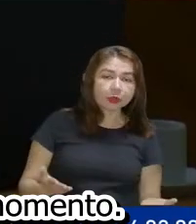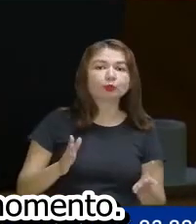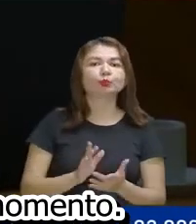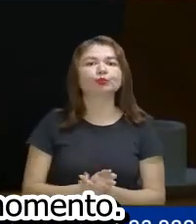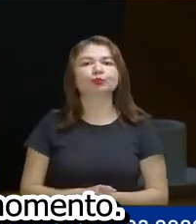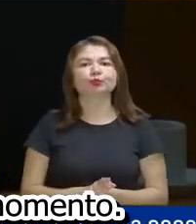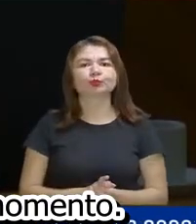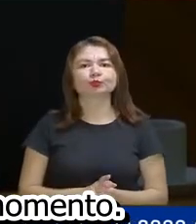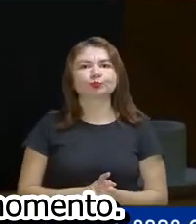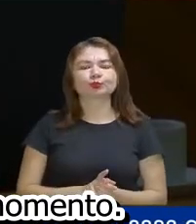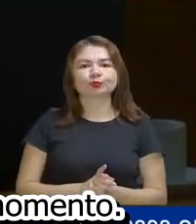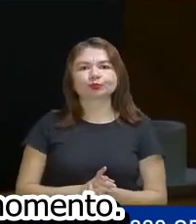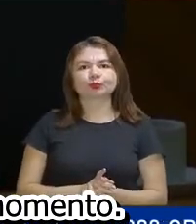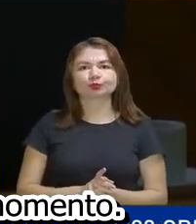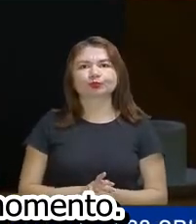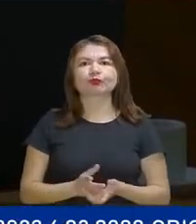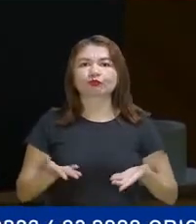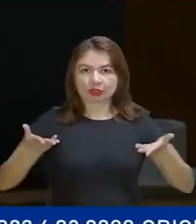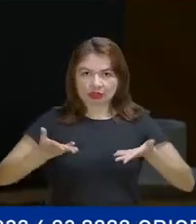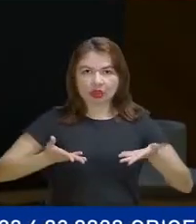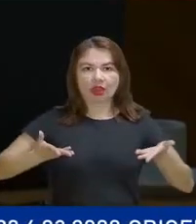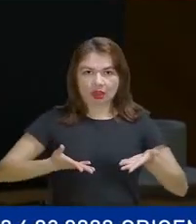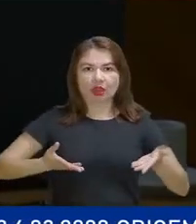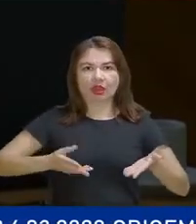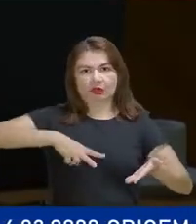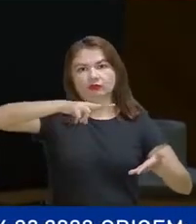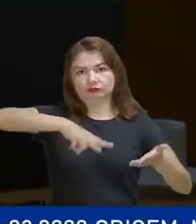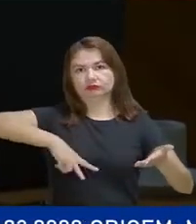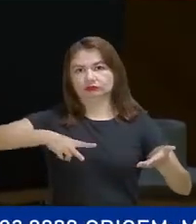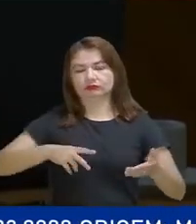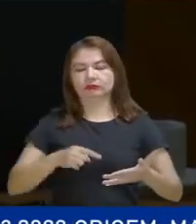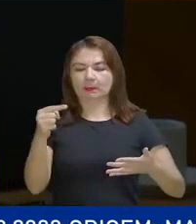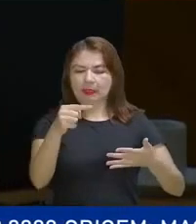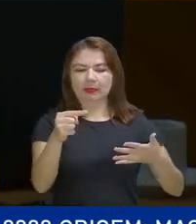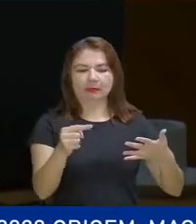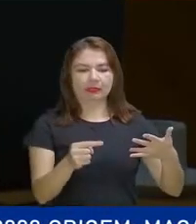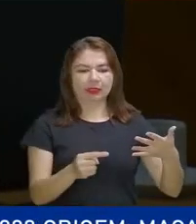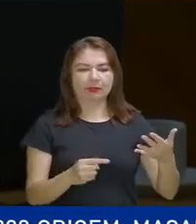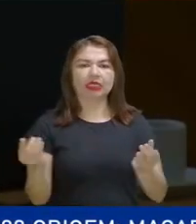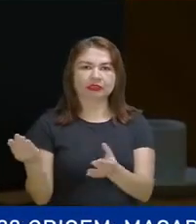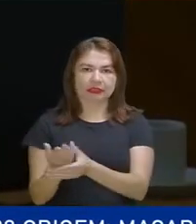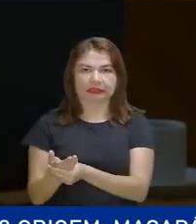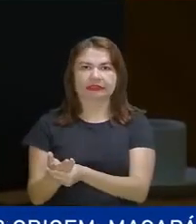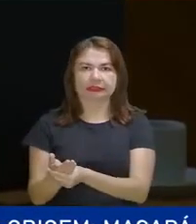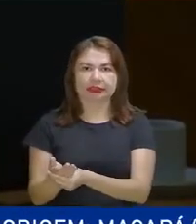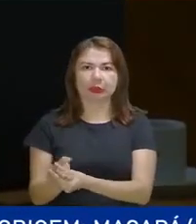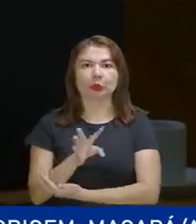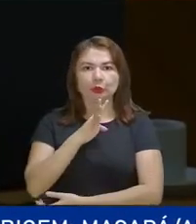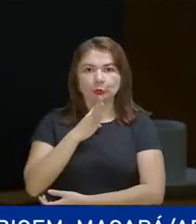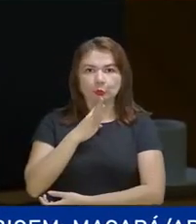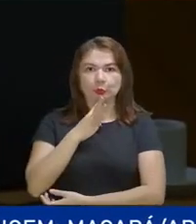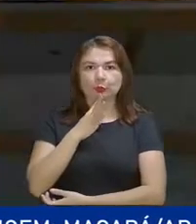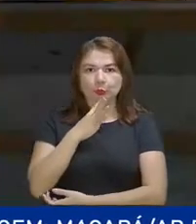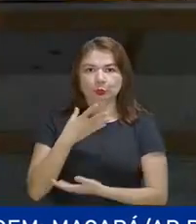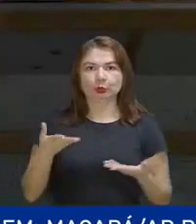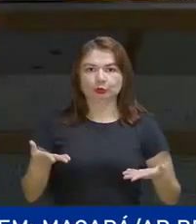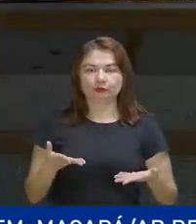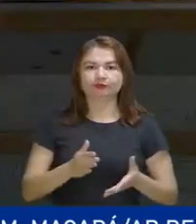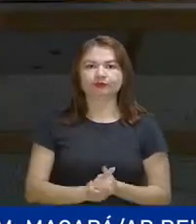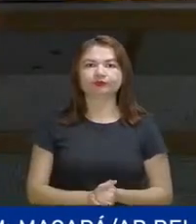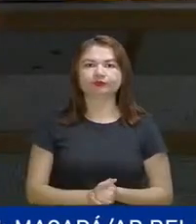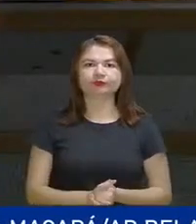para apreciar exatamente nesse momento. Eu vejo que estão preenchidos todos os requisitos da ação, por isso estou conhecendo.